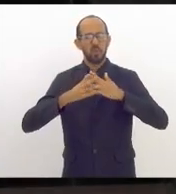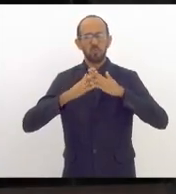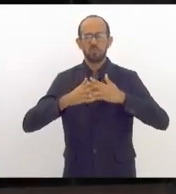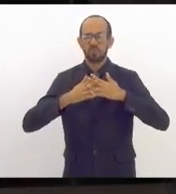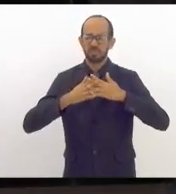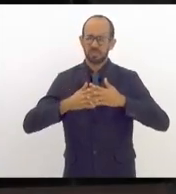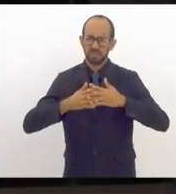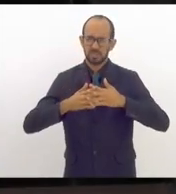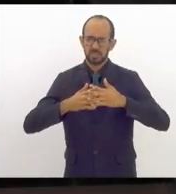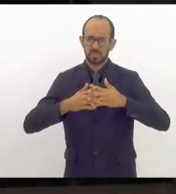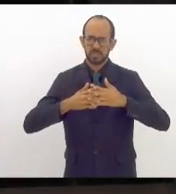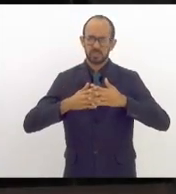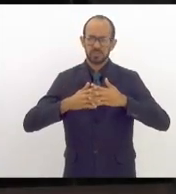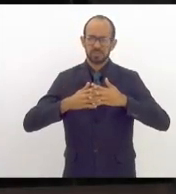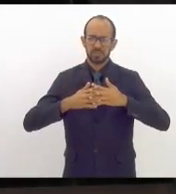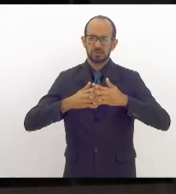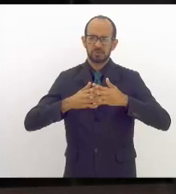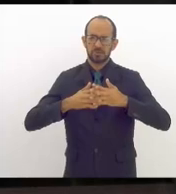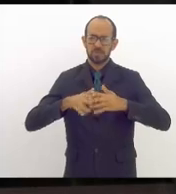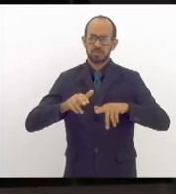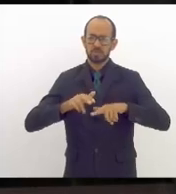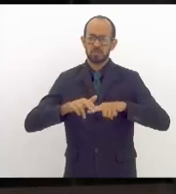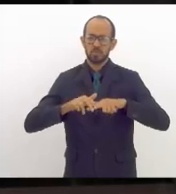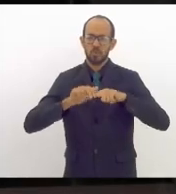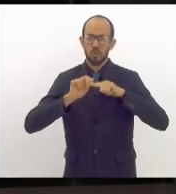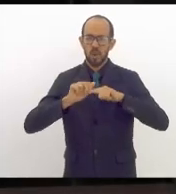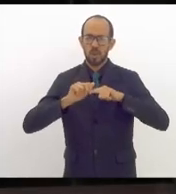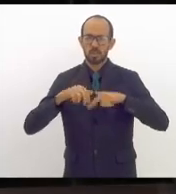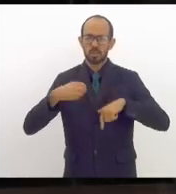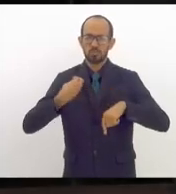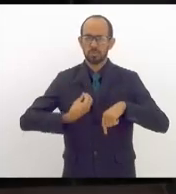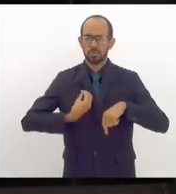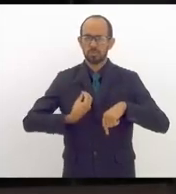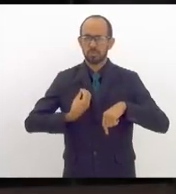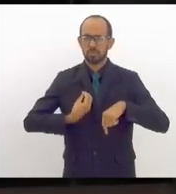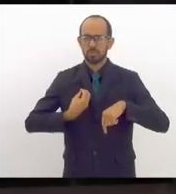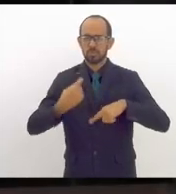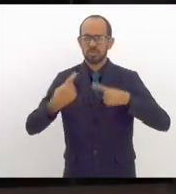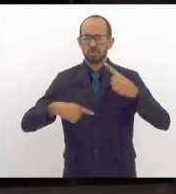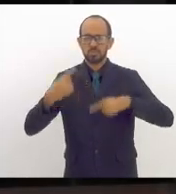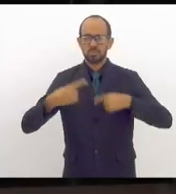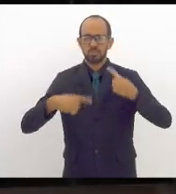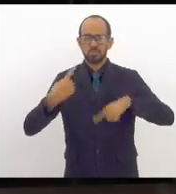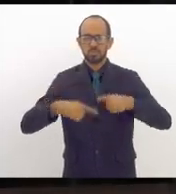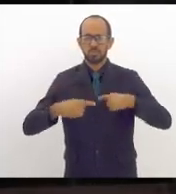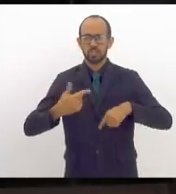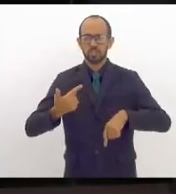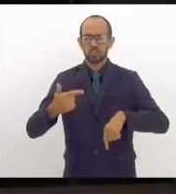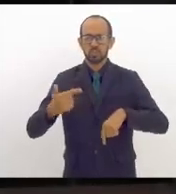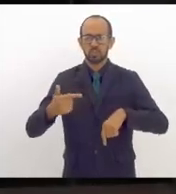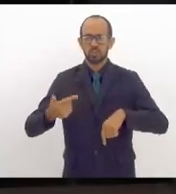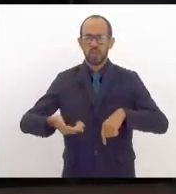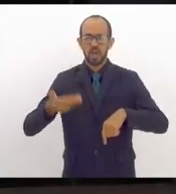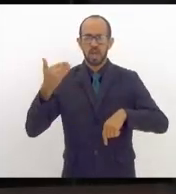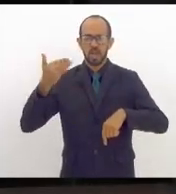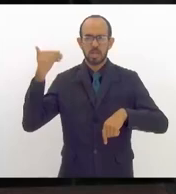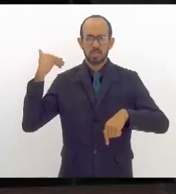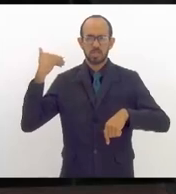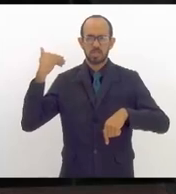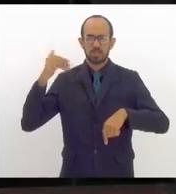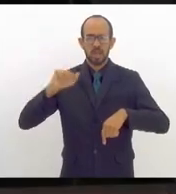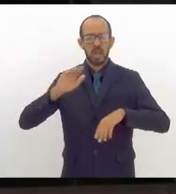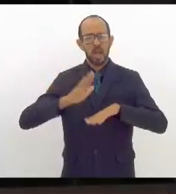mas confusa exatamente pela participação nessa política que não havia antes exatamente alguns